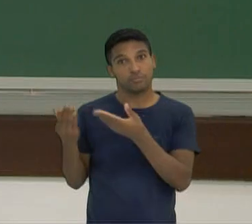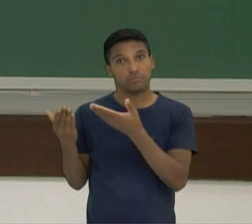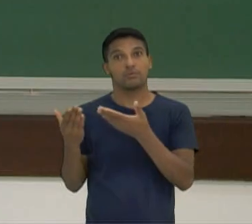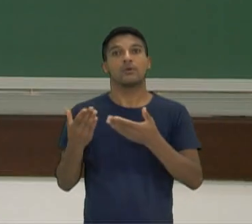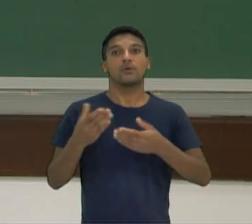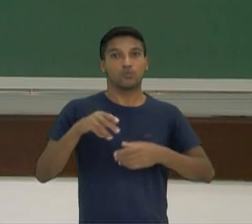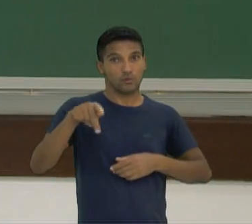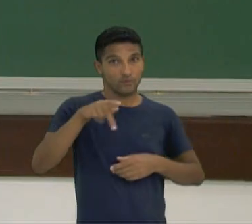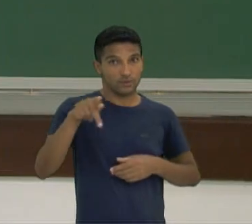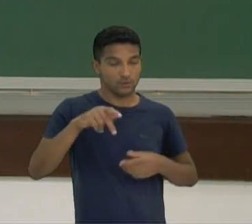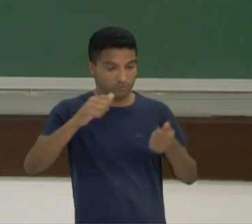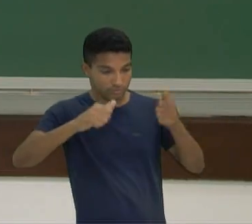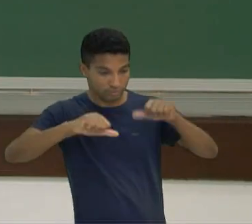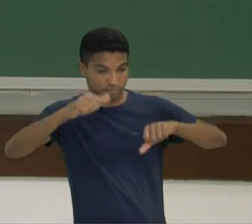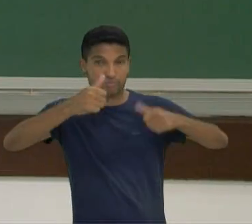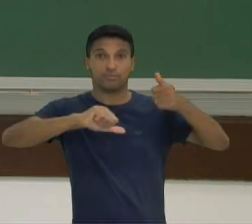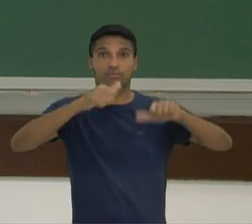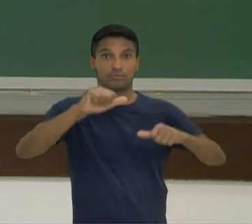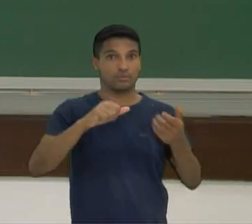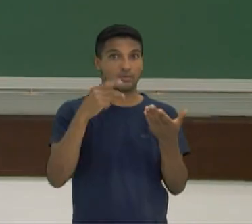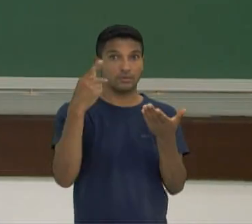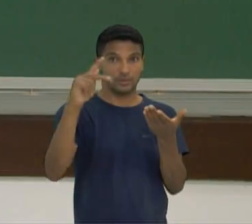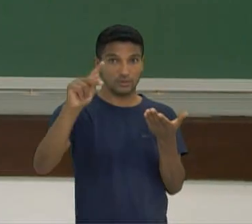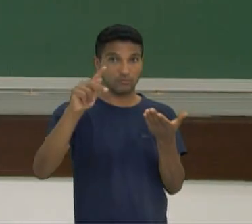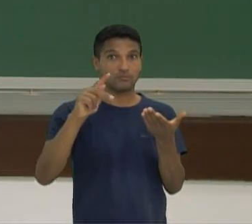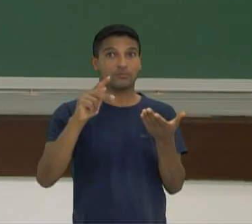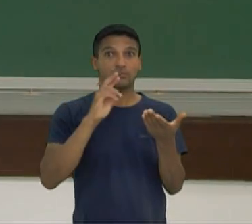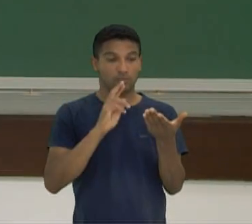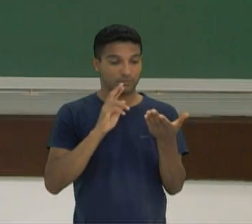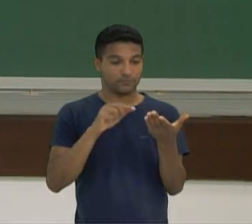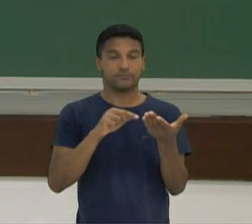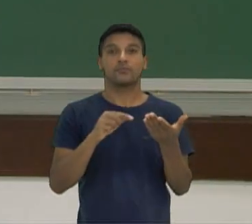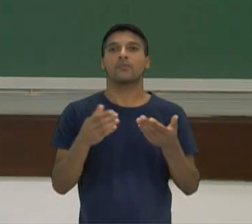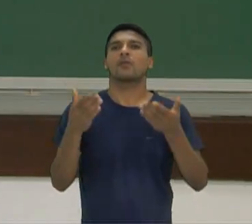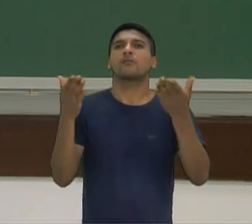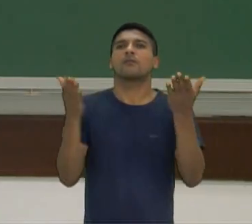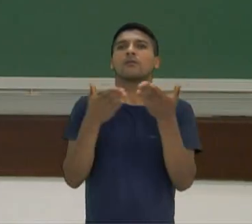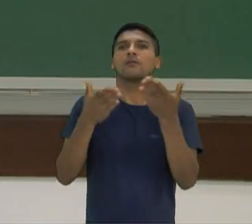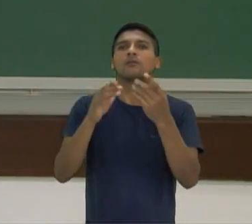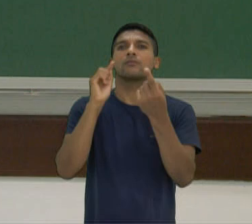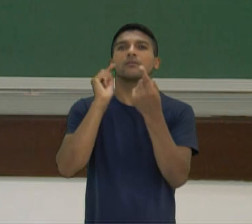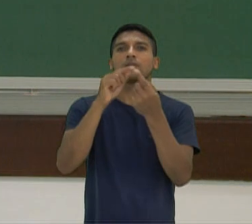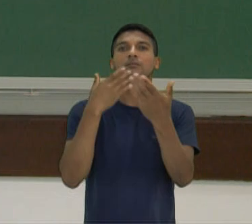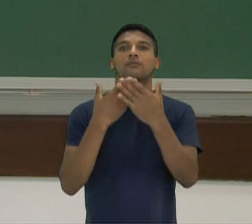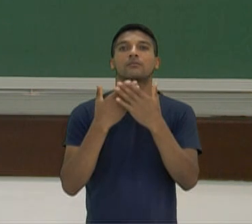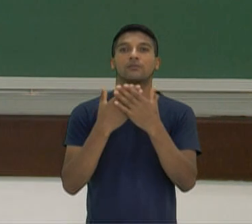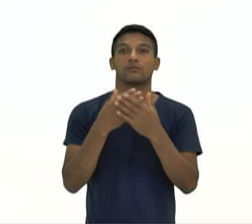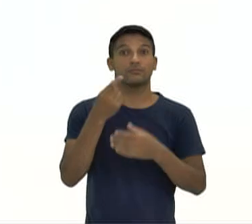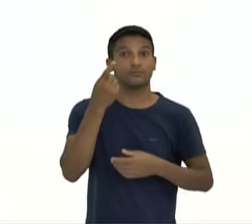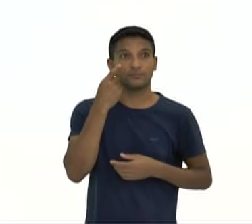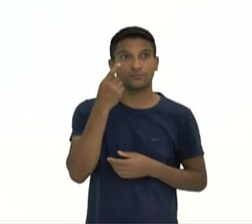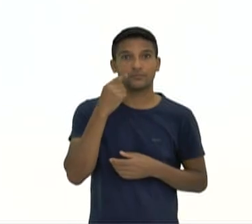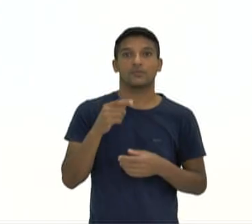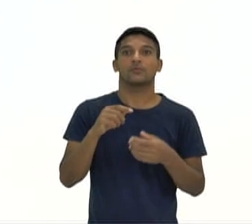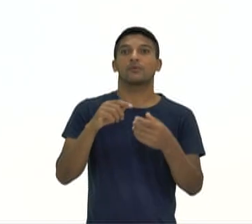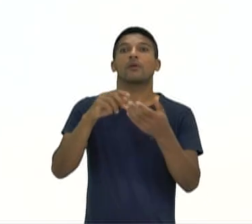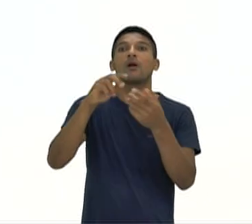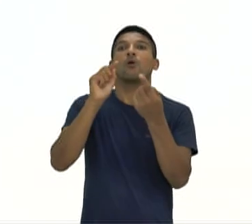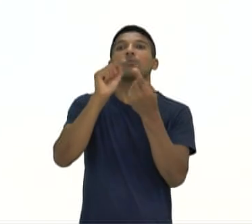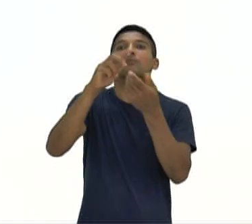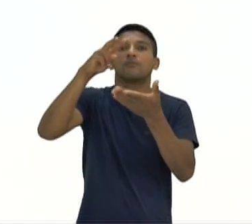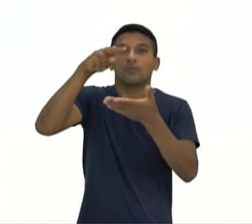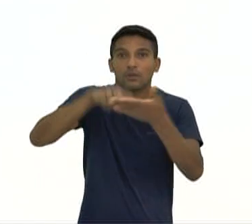sua professora. Agora vamos aos objetivos da nossa aula. Eles são ler e